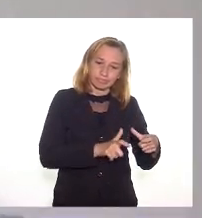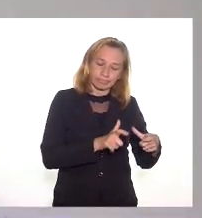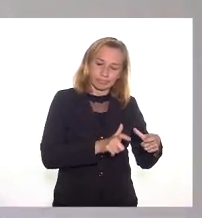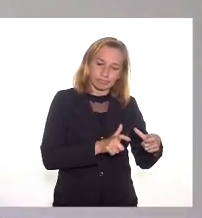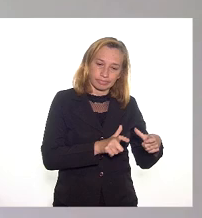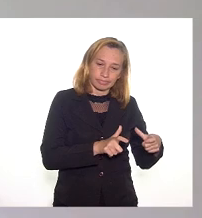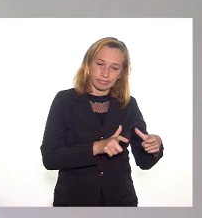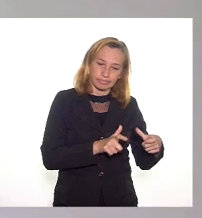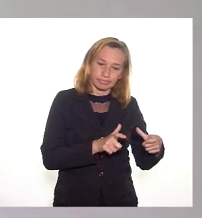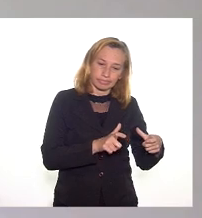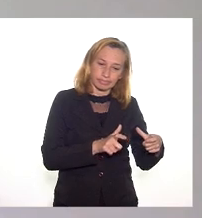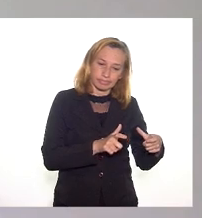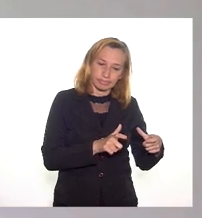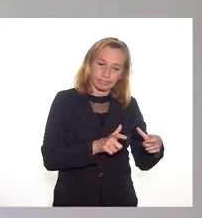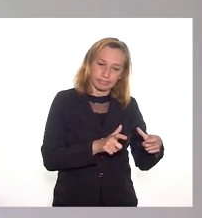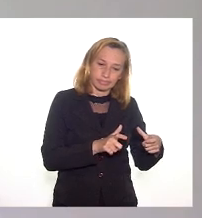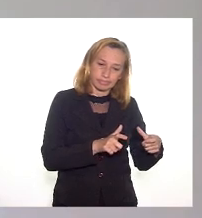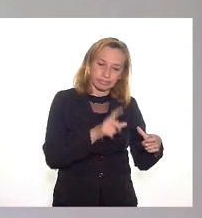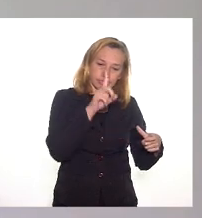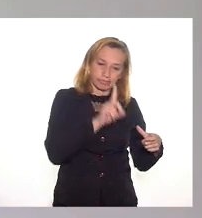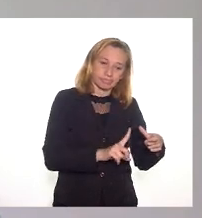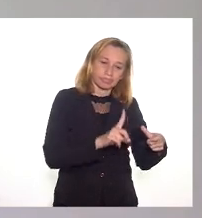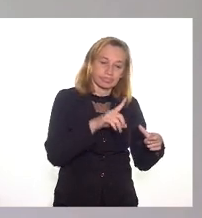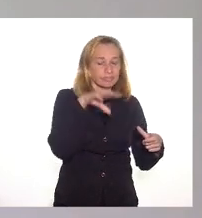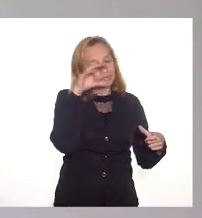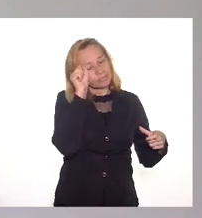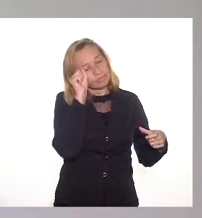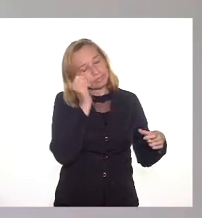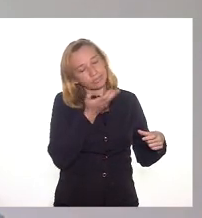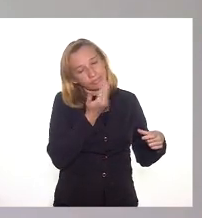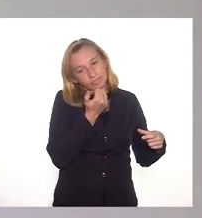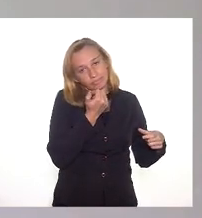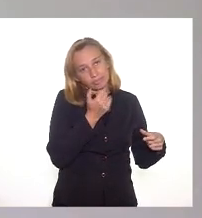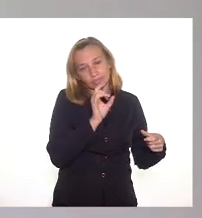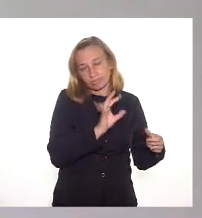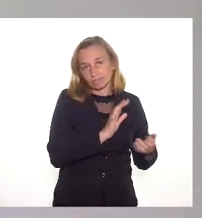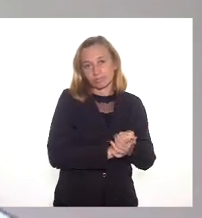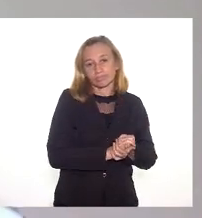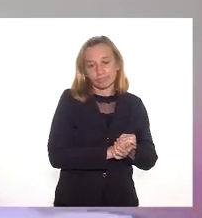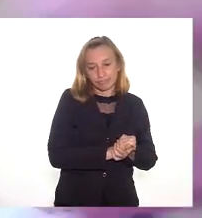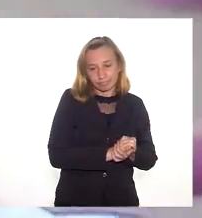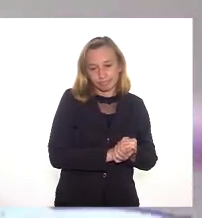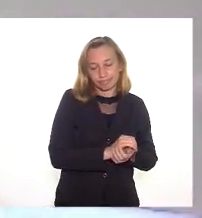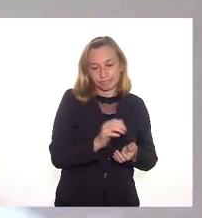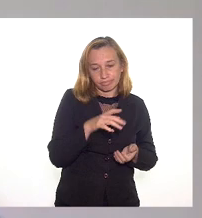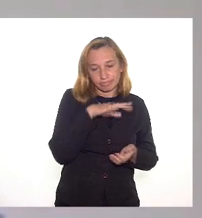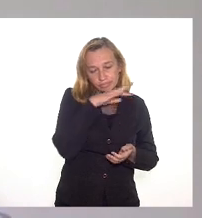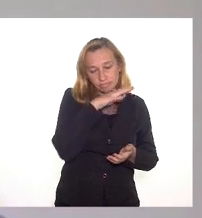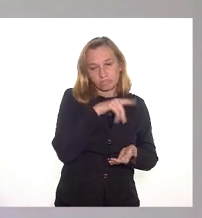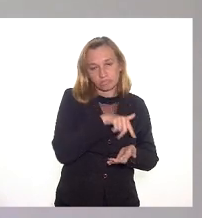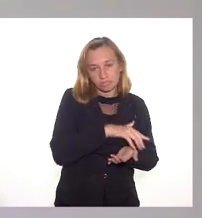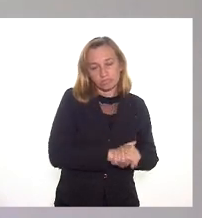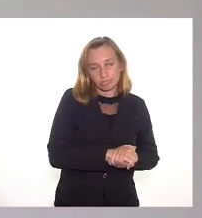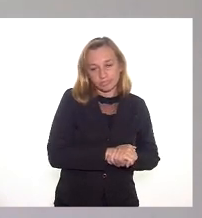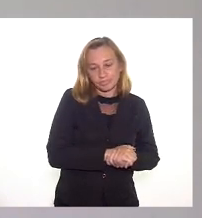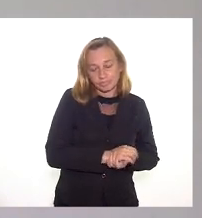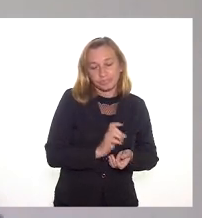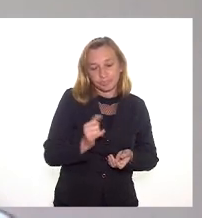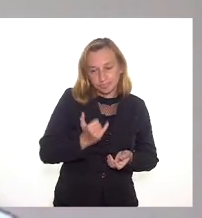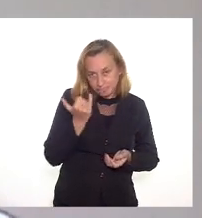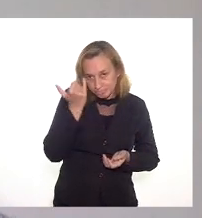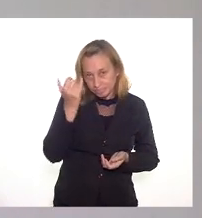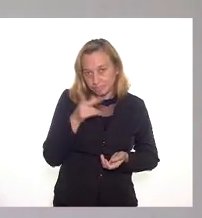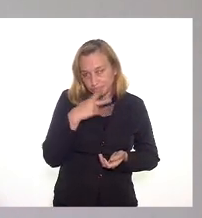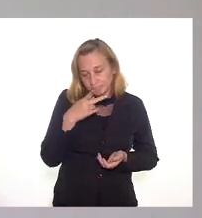apenas pelo direito de dormir e de comer sob condições ainda muito difíceis então é importante